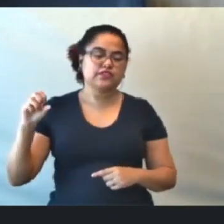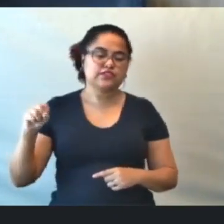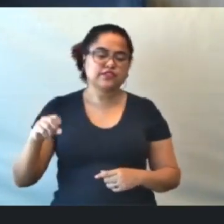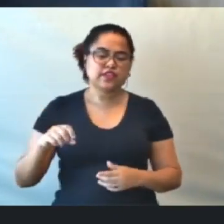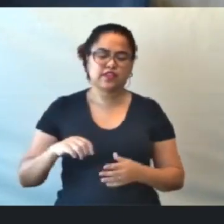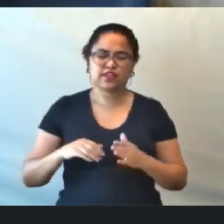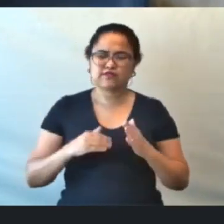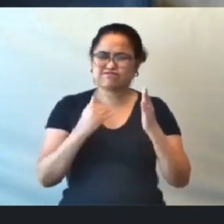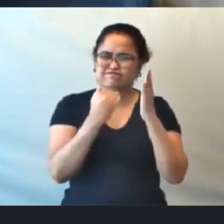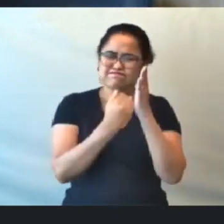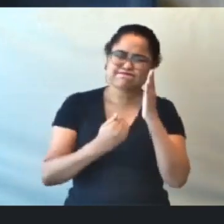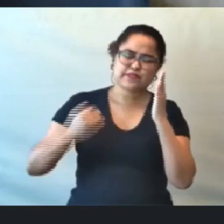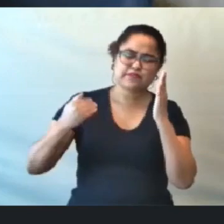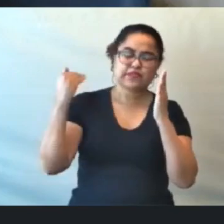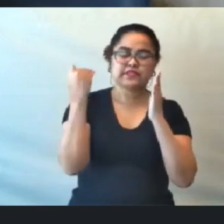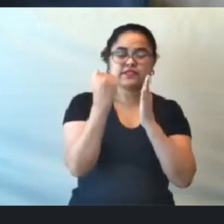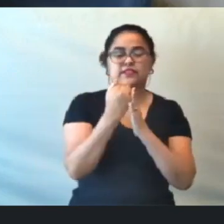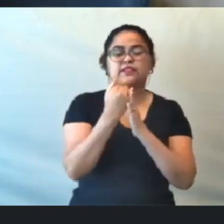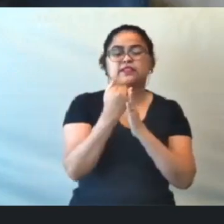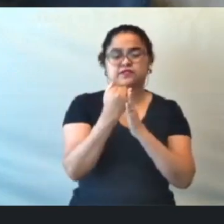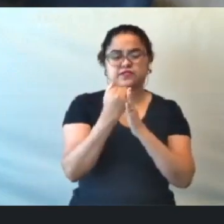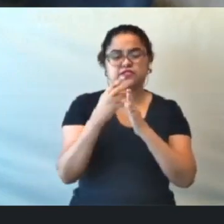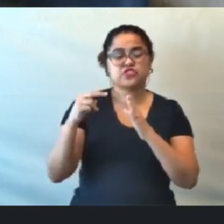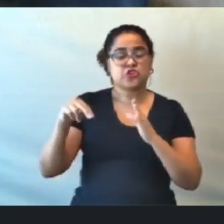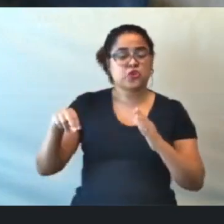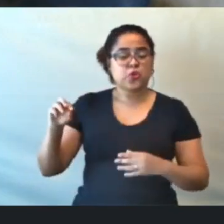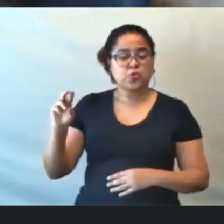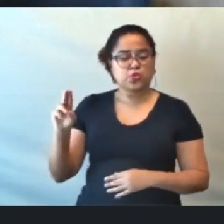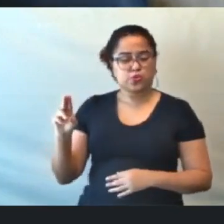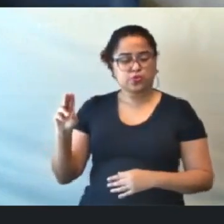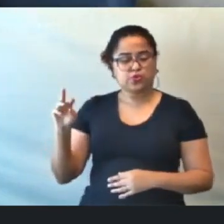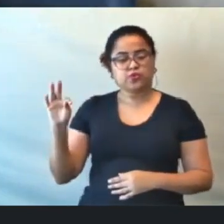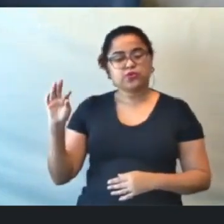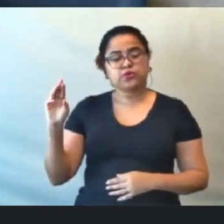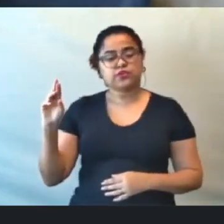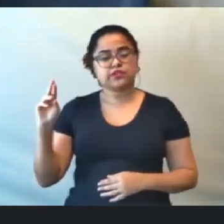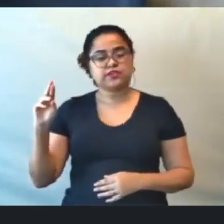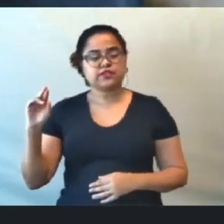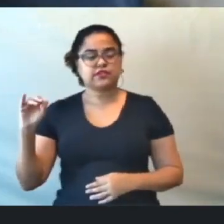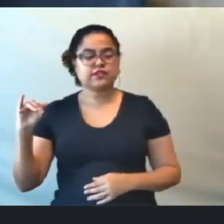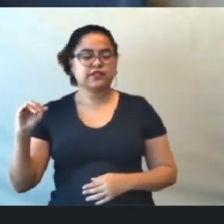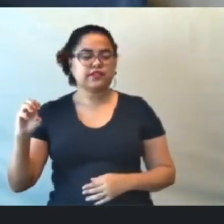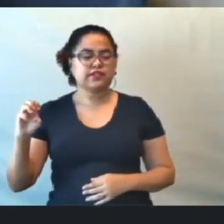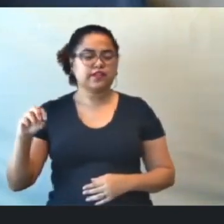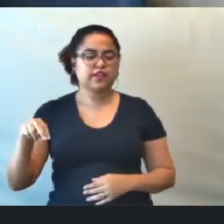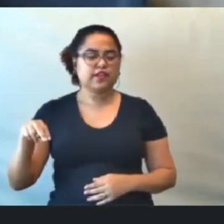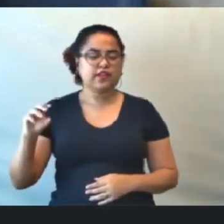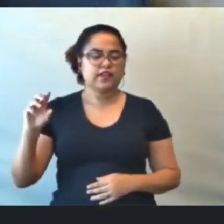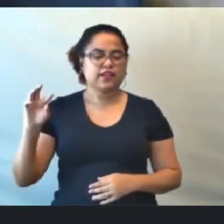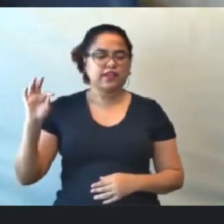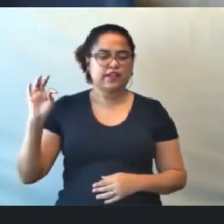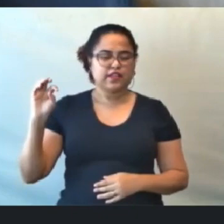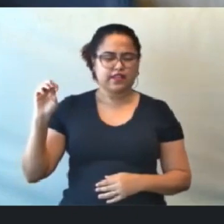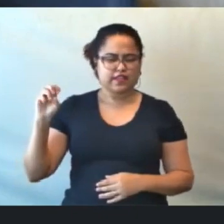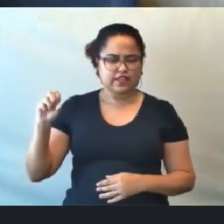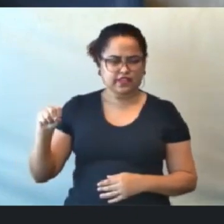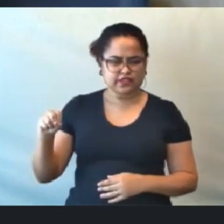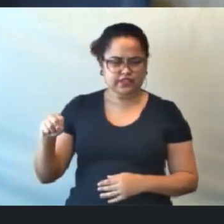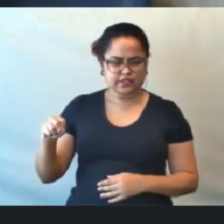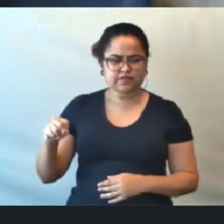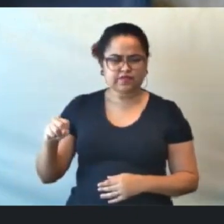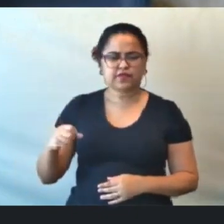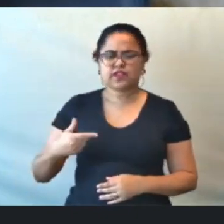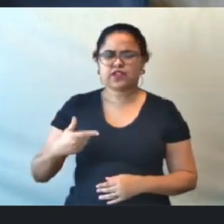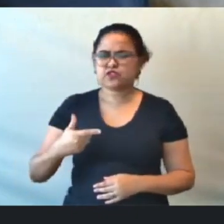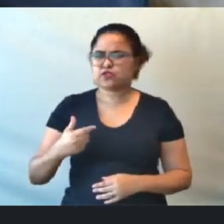nutrientes. Em 2017, houve ruptura de interceptor. Em 2019, houve obras no